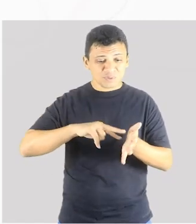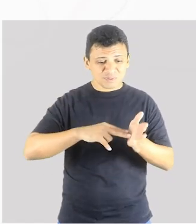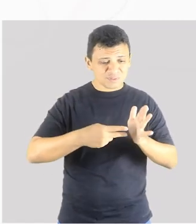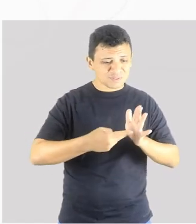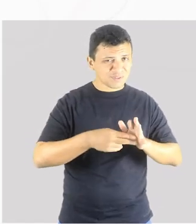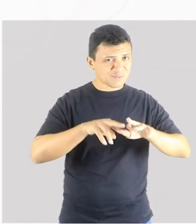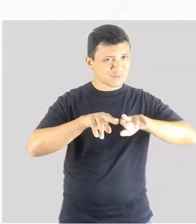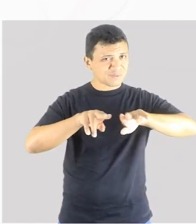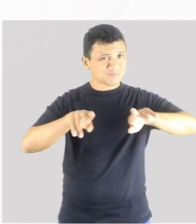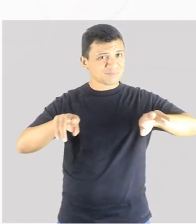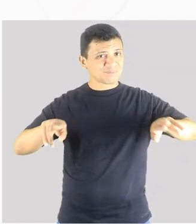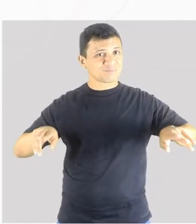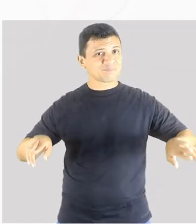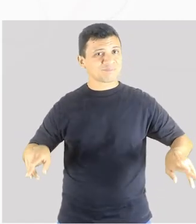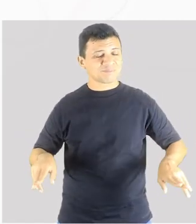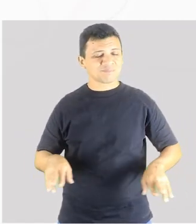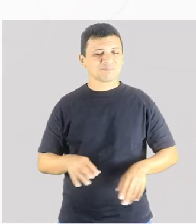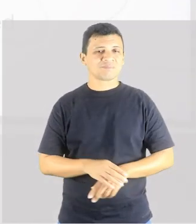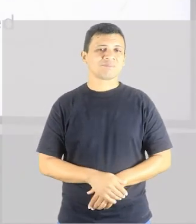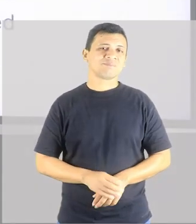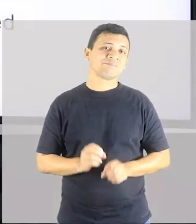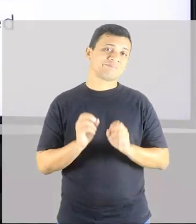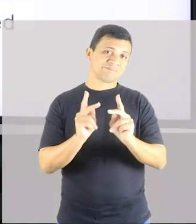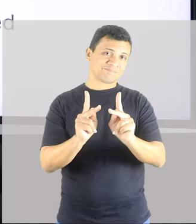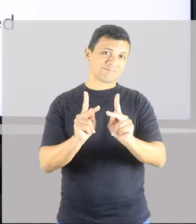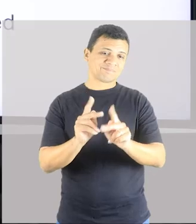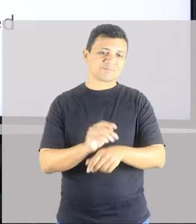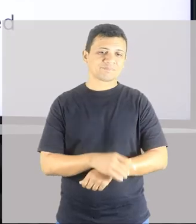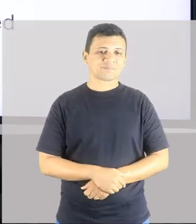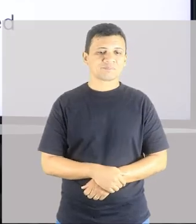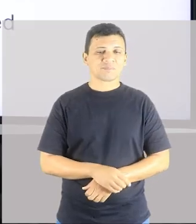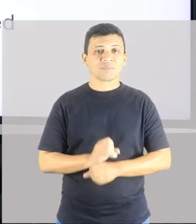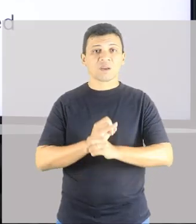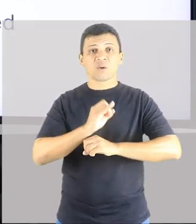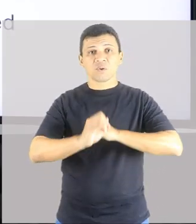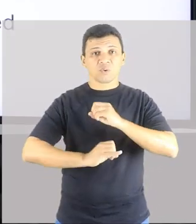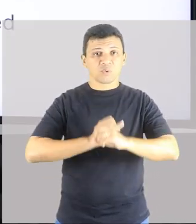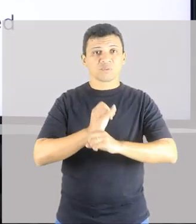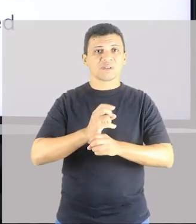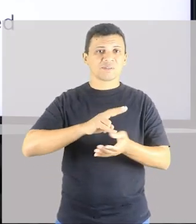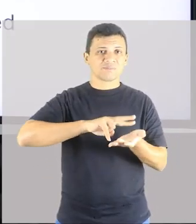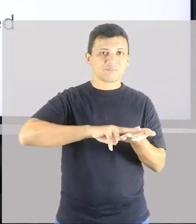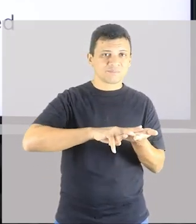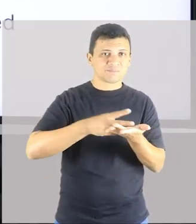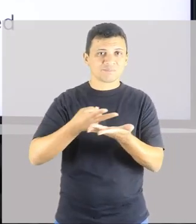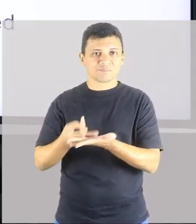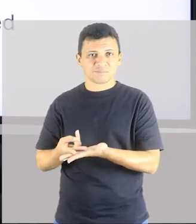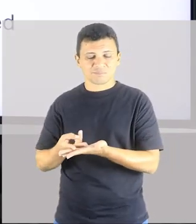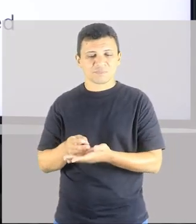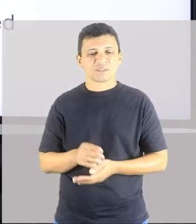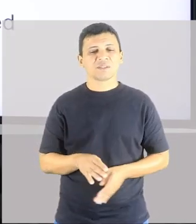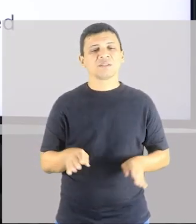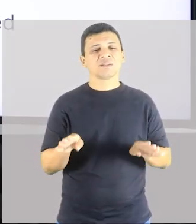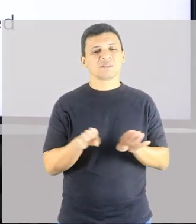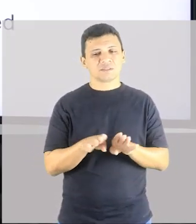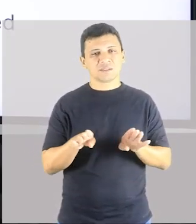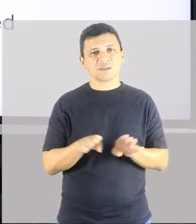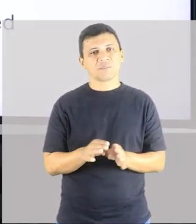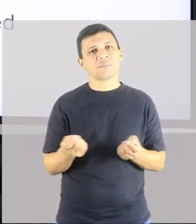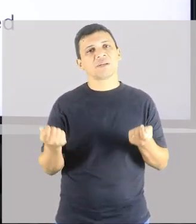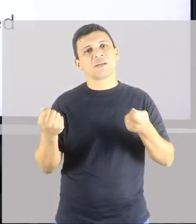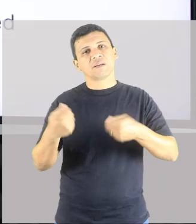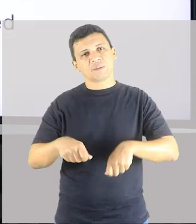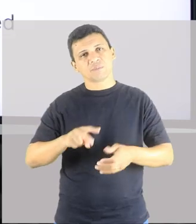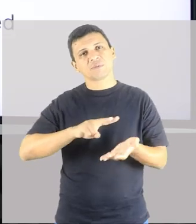e diferentes significados delas, tá bom? Online translators. A gente também tem o recurso de